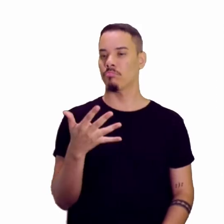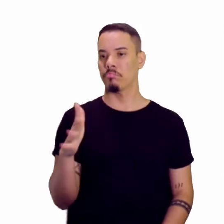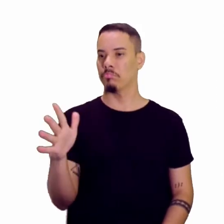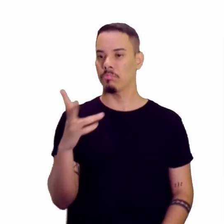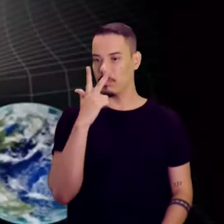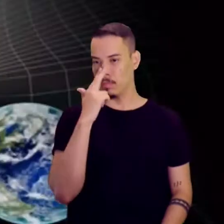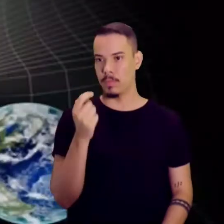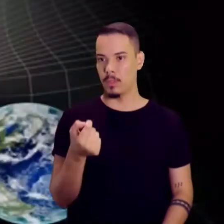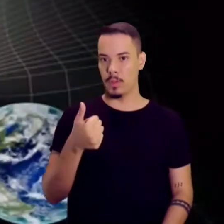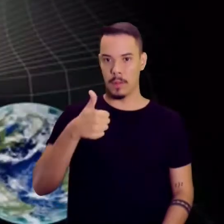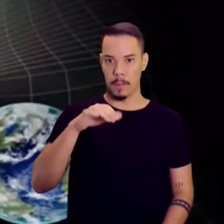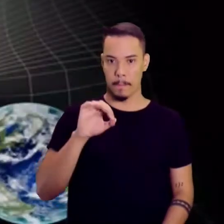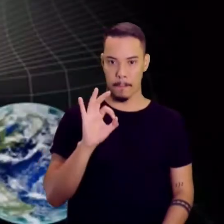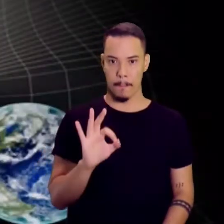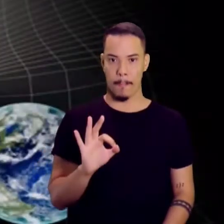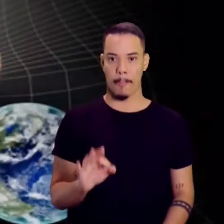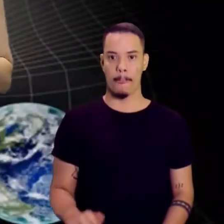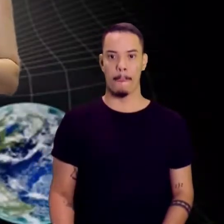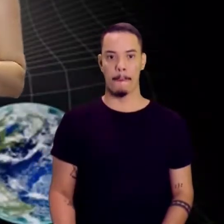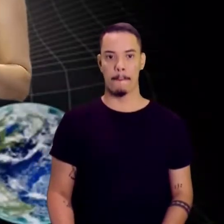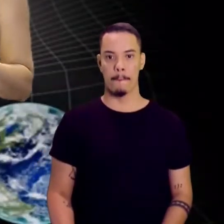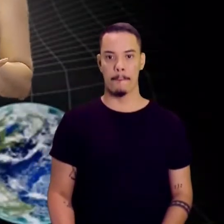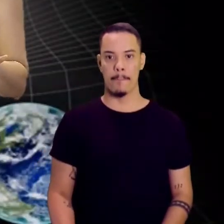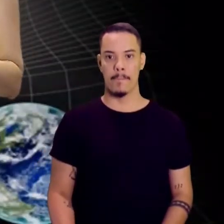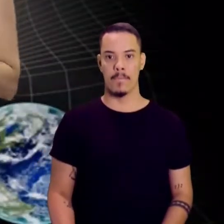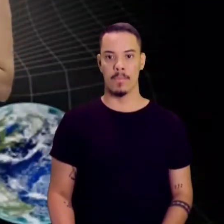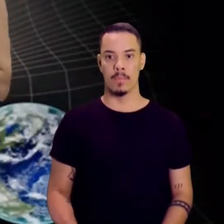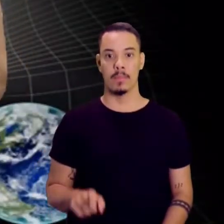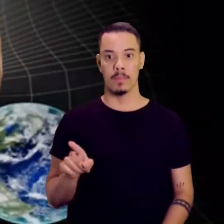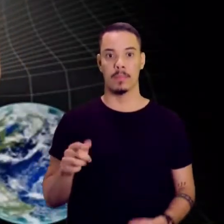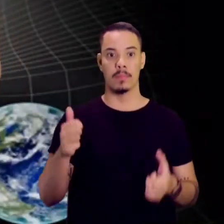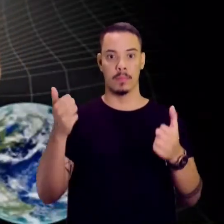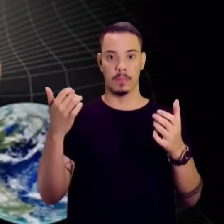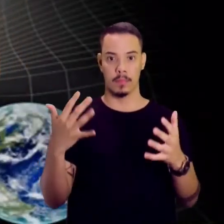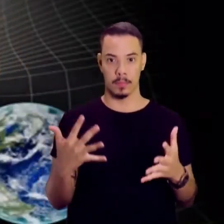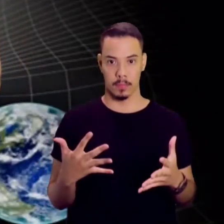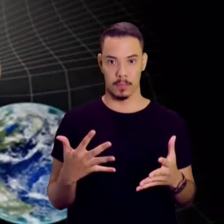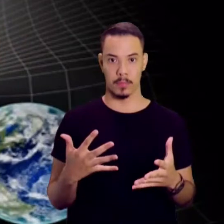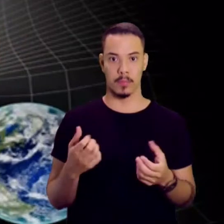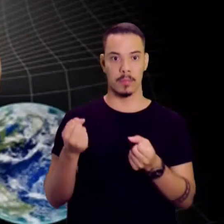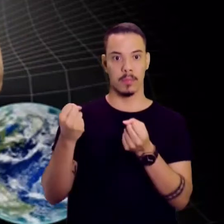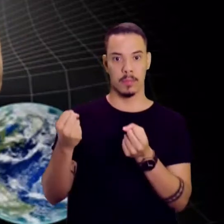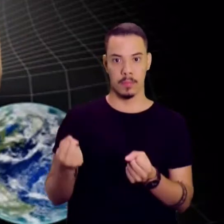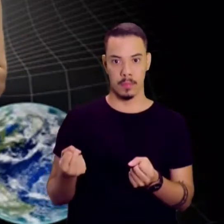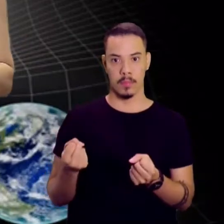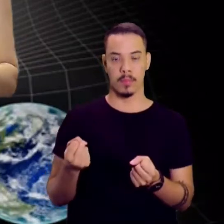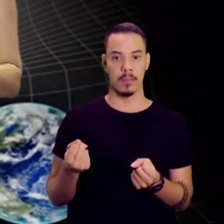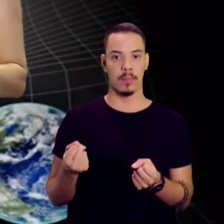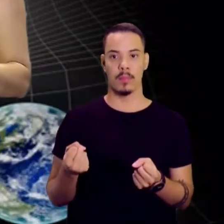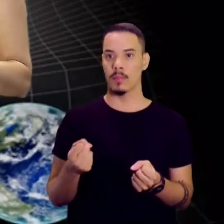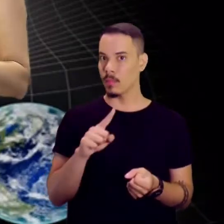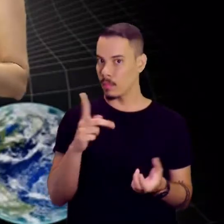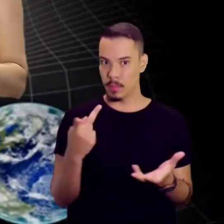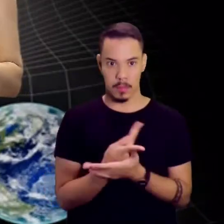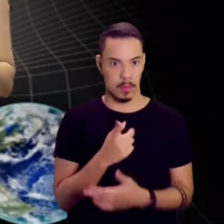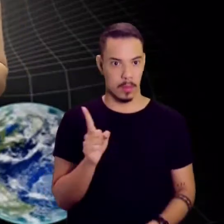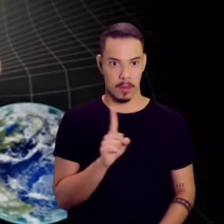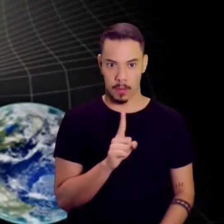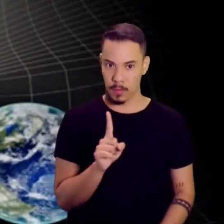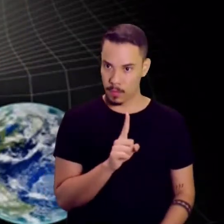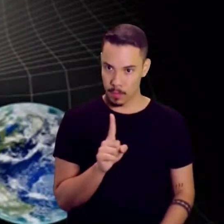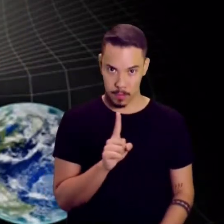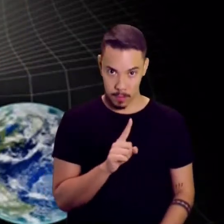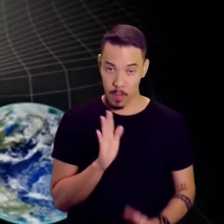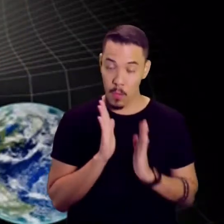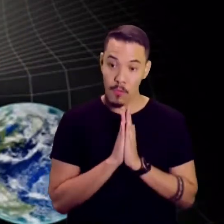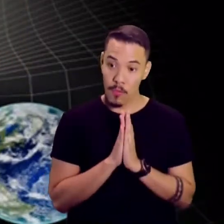né? Isso, exatamente. Então, ali, definir o peso, tranquilo, justamente, né? Ninguém nunca mais erra o que é peso, o que é massa. Eu